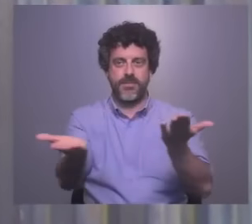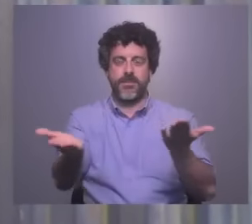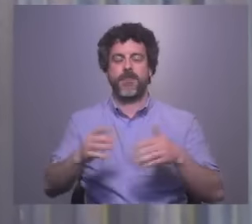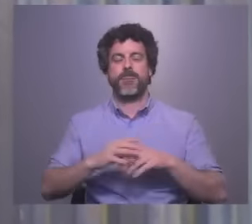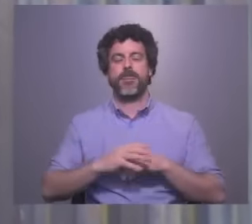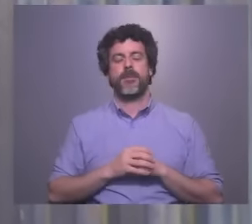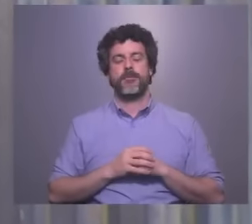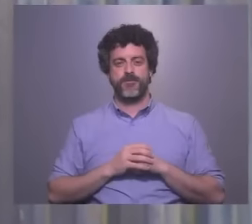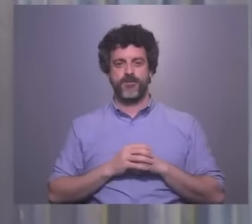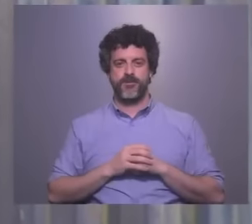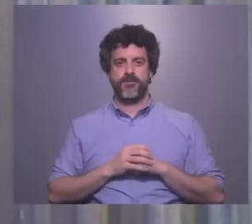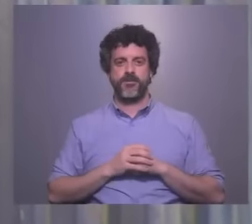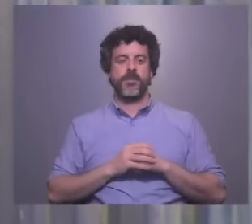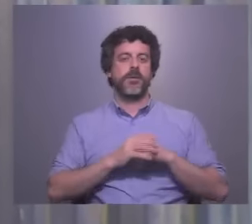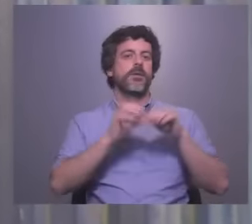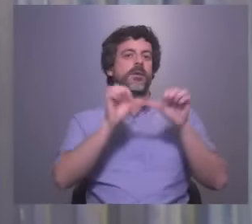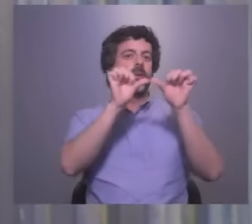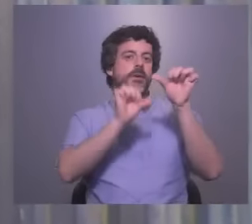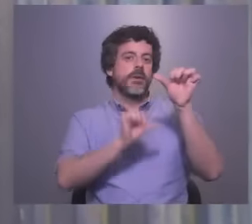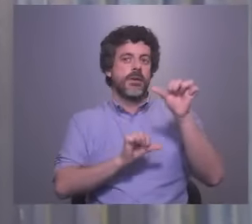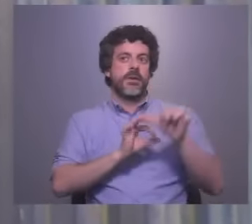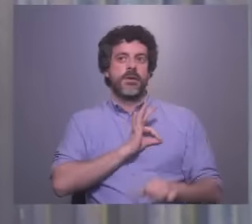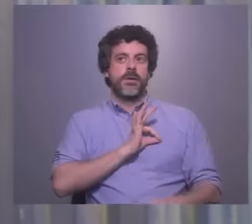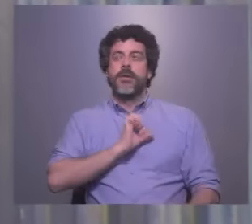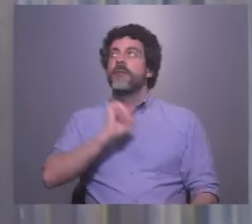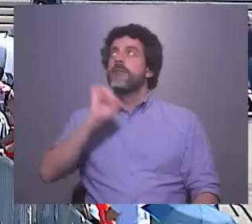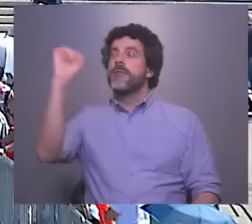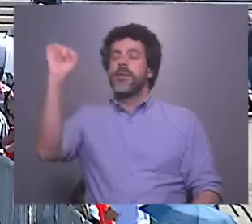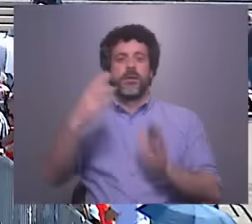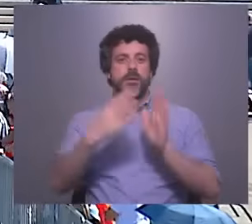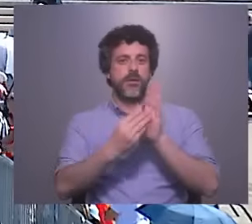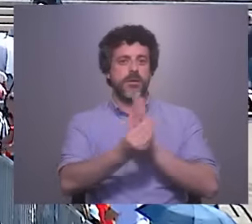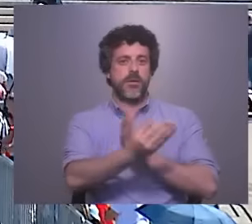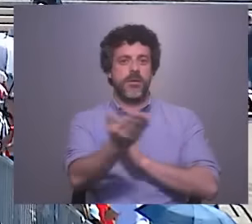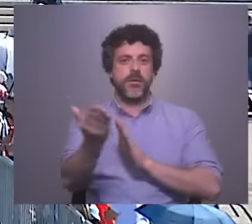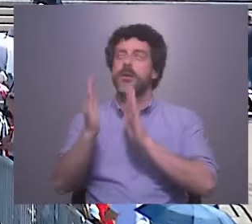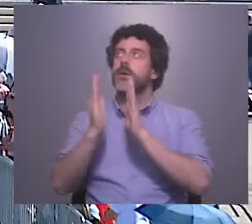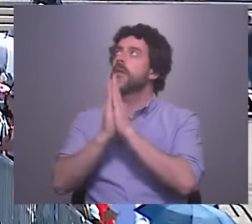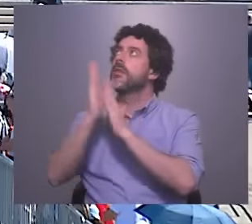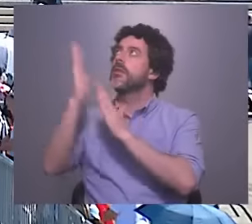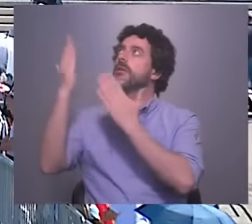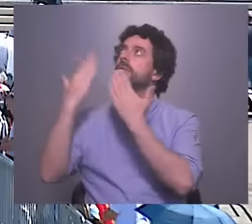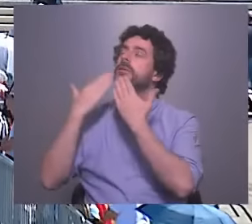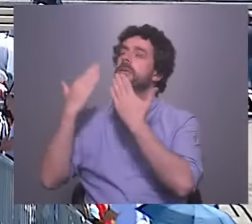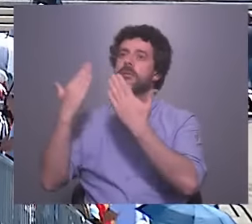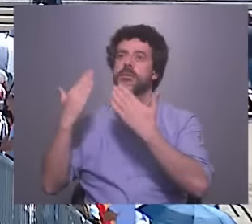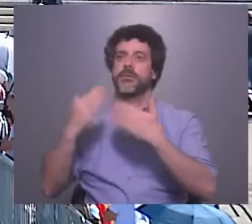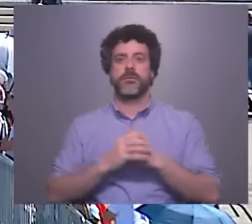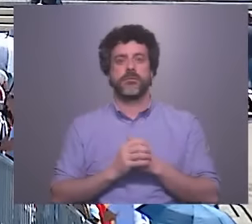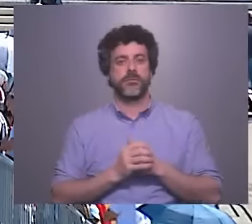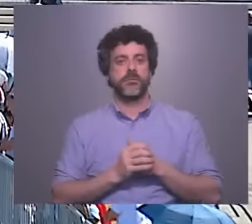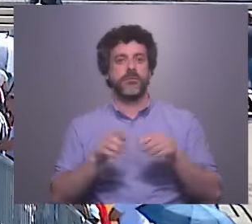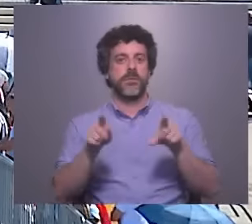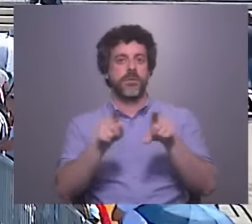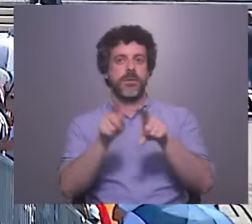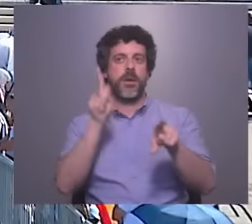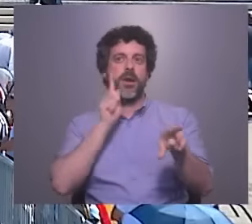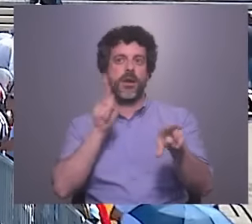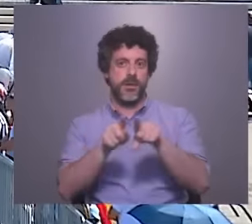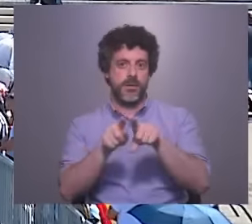Pai de todos, que está acima de todos, atua em todos e em todos